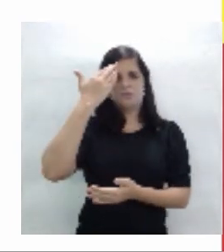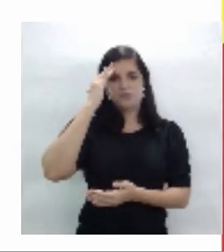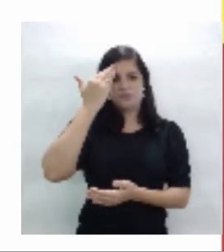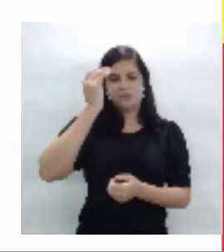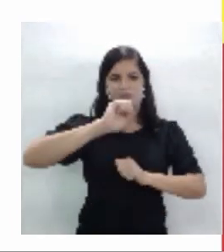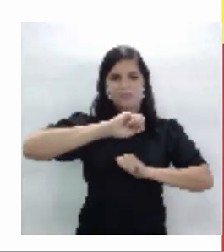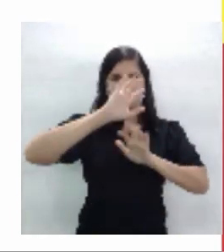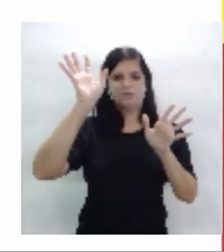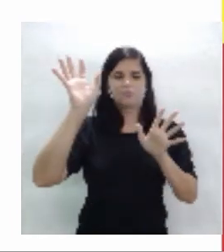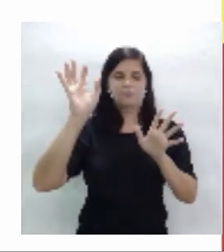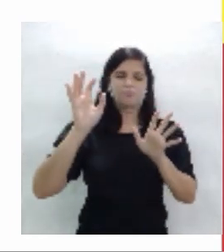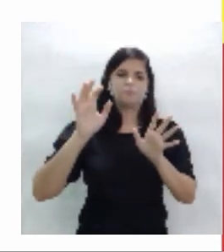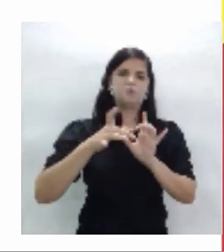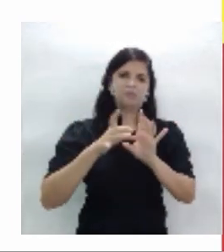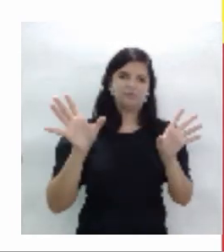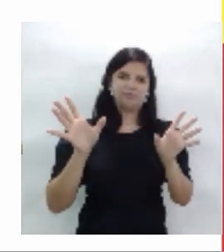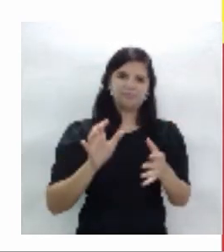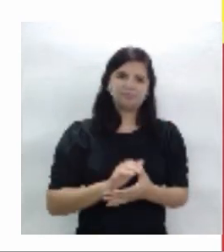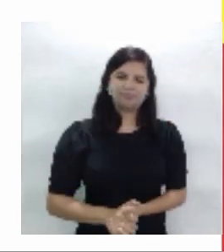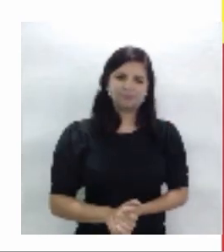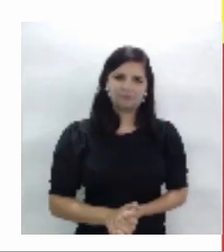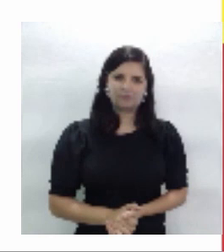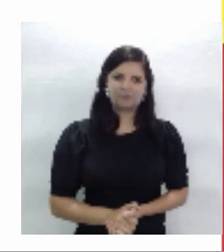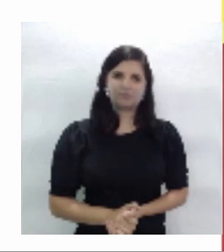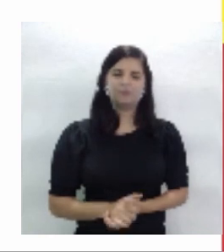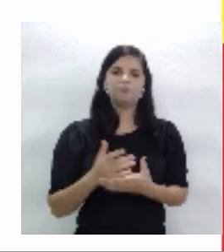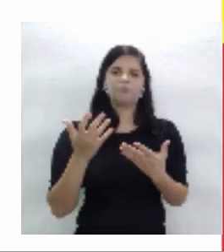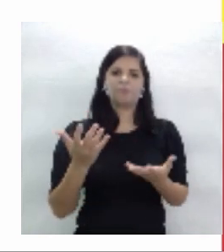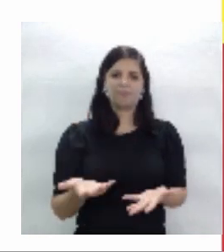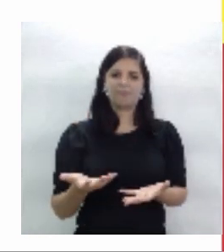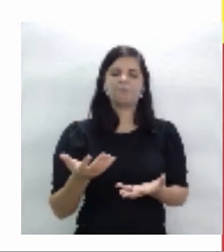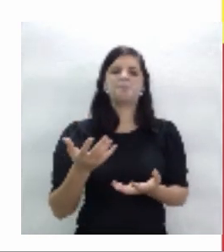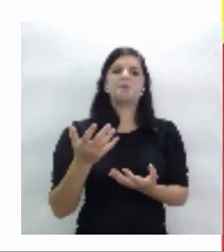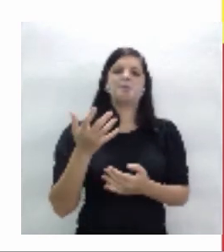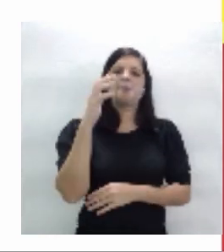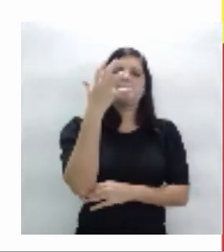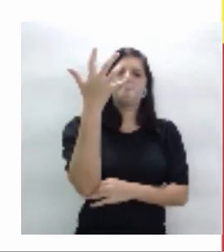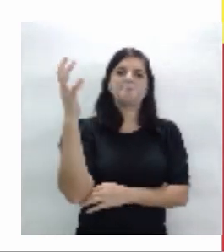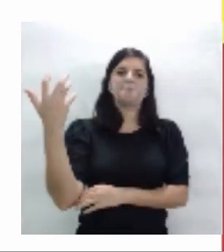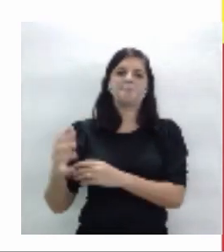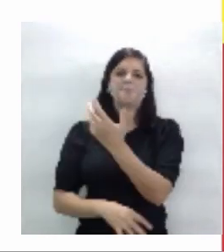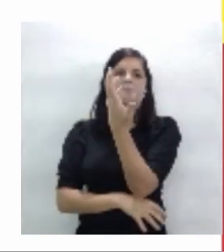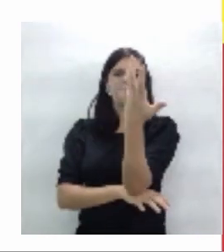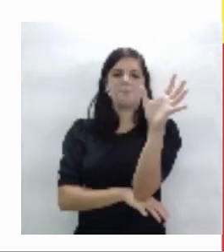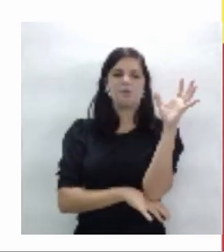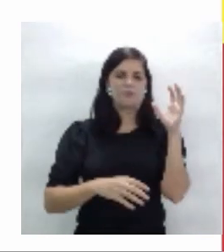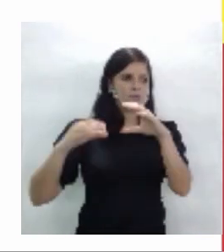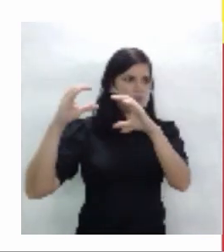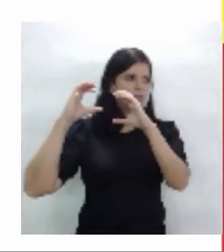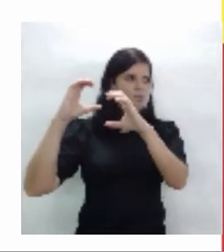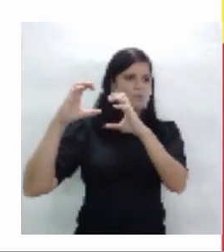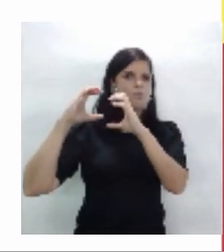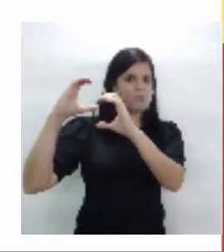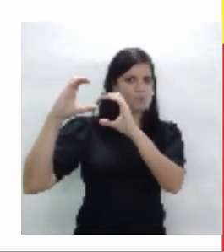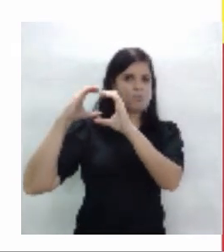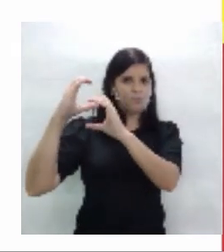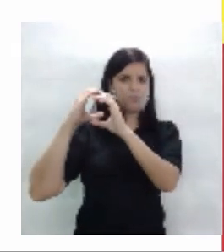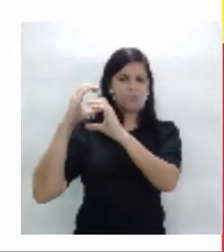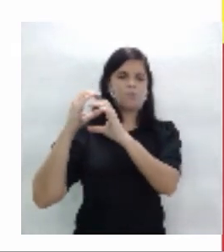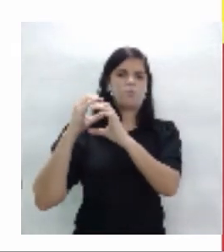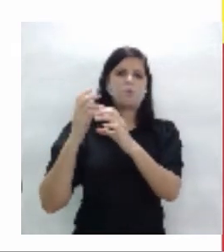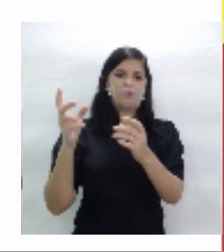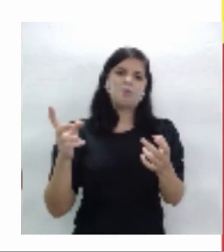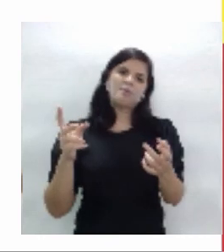entender um pouco dessas faixas de transição, tá? Então, as matas dos cocais também são afetadas